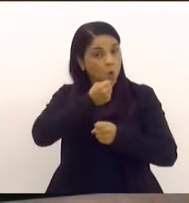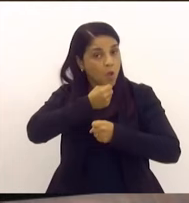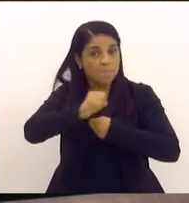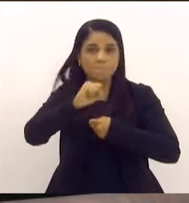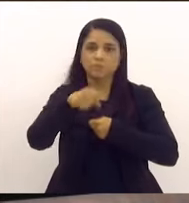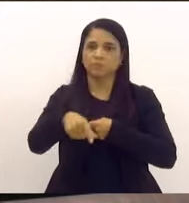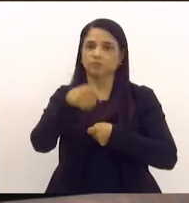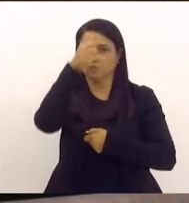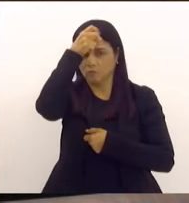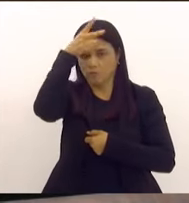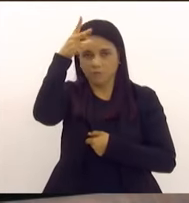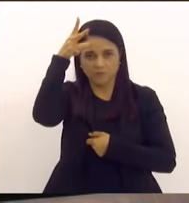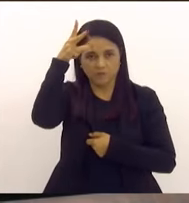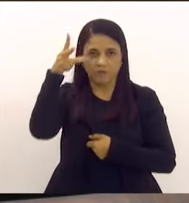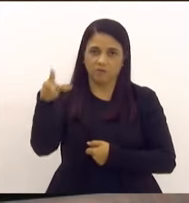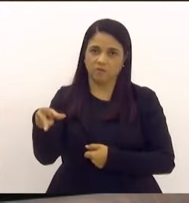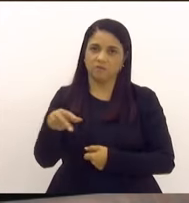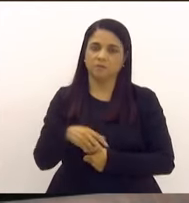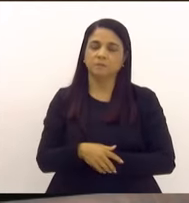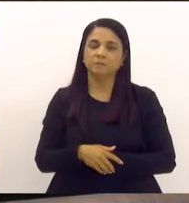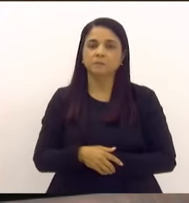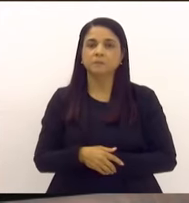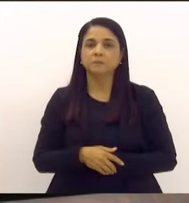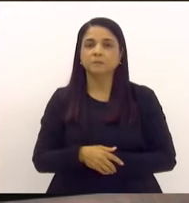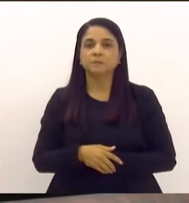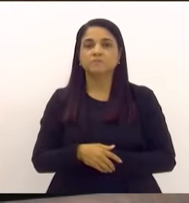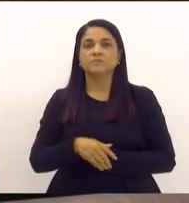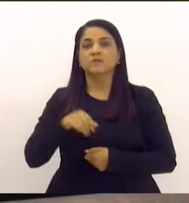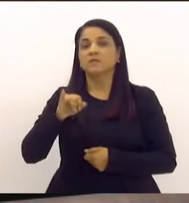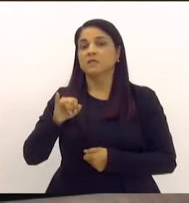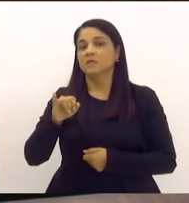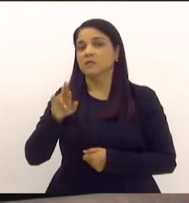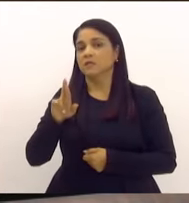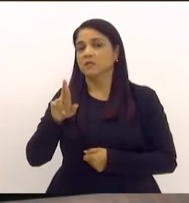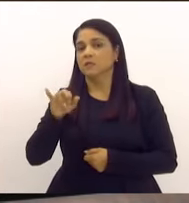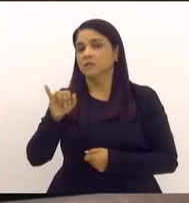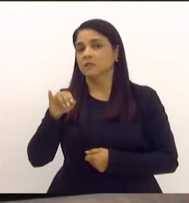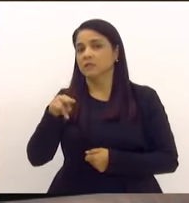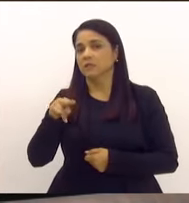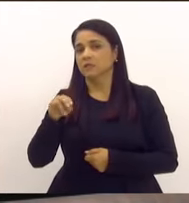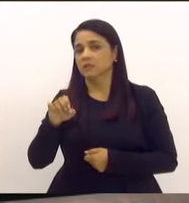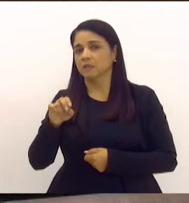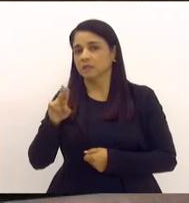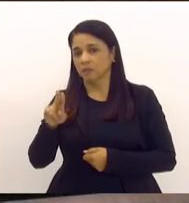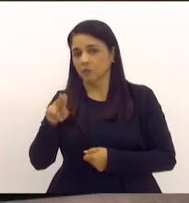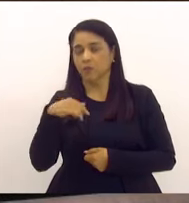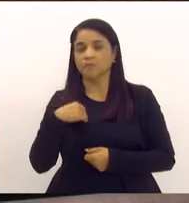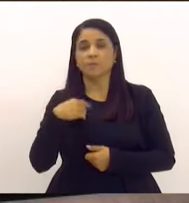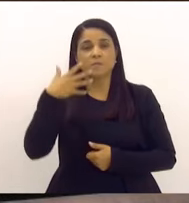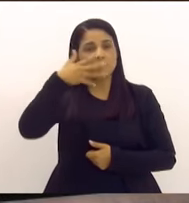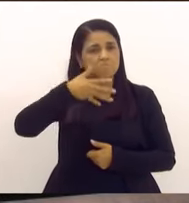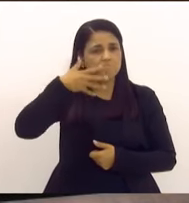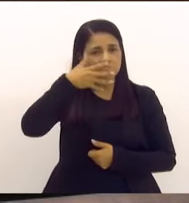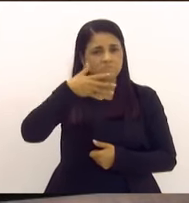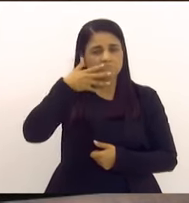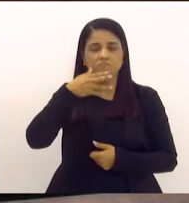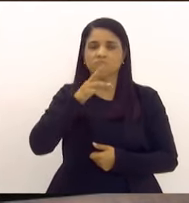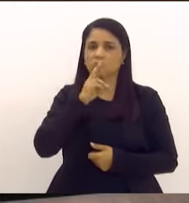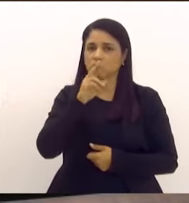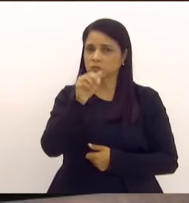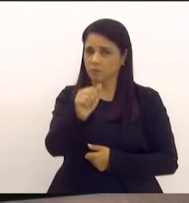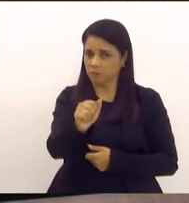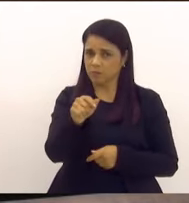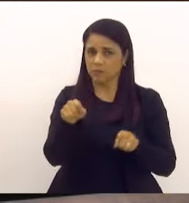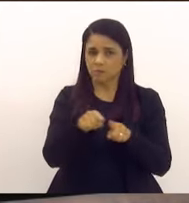ao prefeito de Itatiaia, Irineu. Trago aqui também as palavras do deputado Rodrigo Amorim. Algo